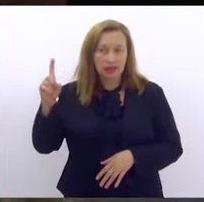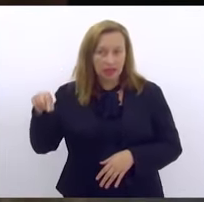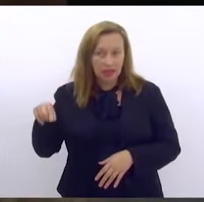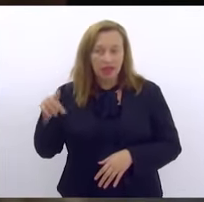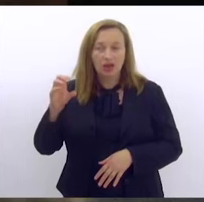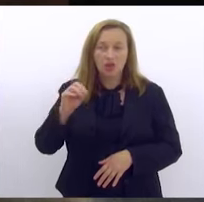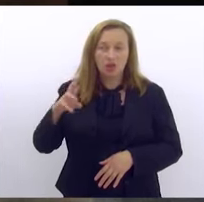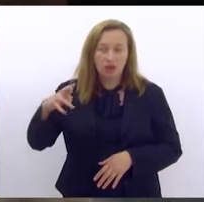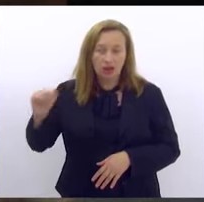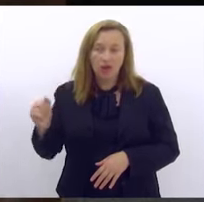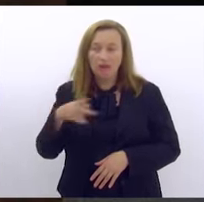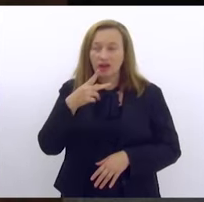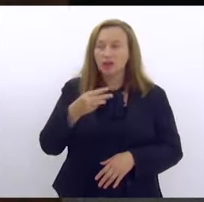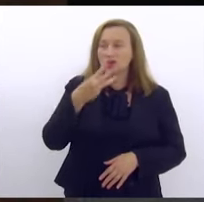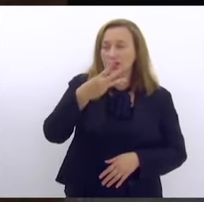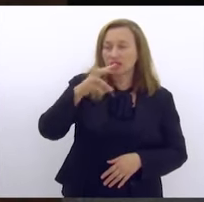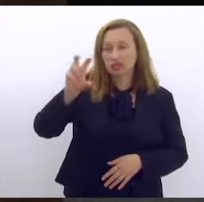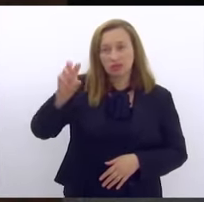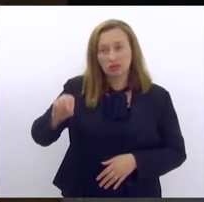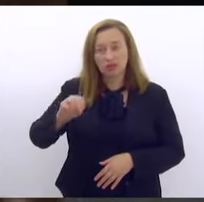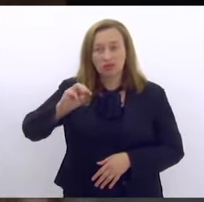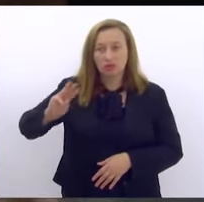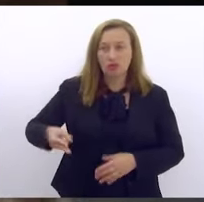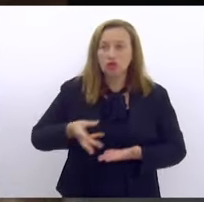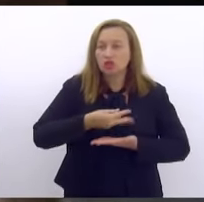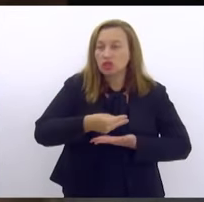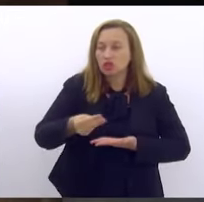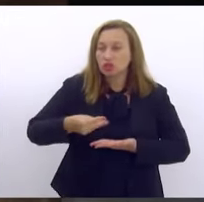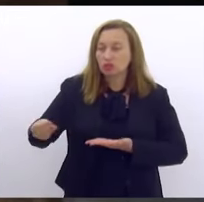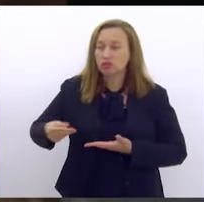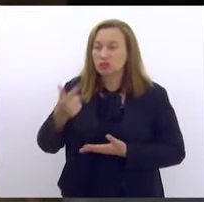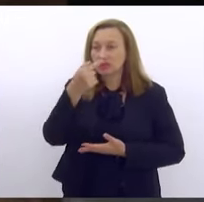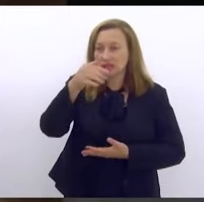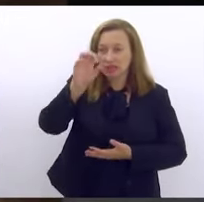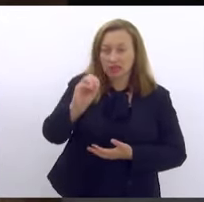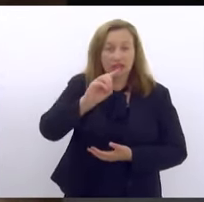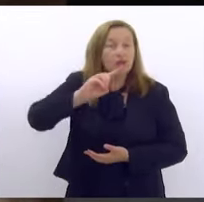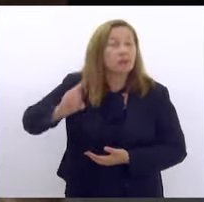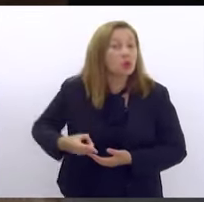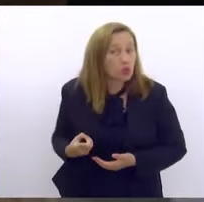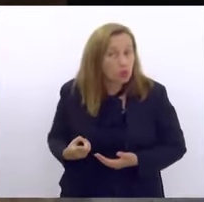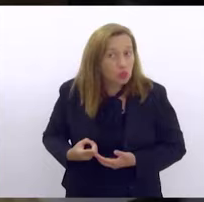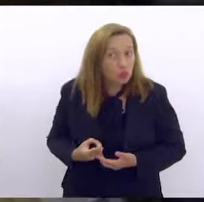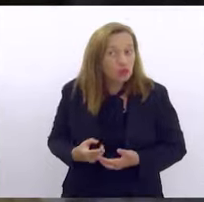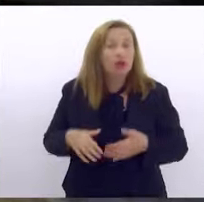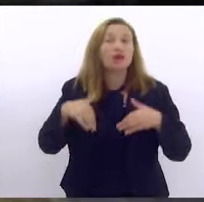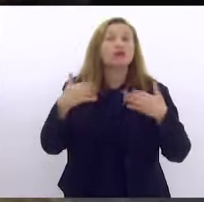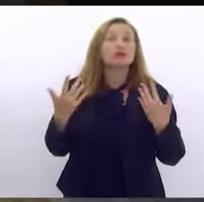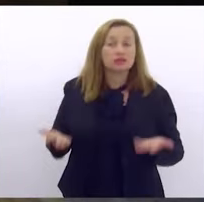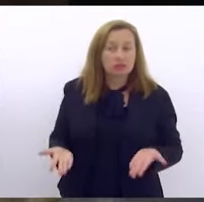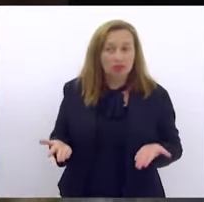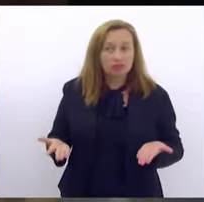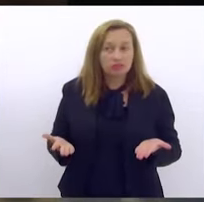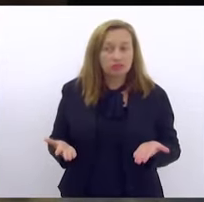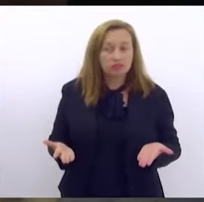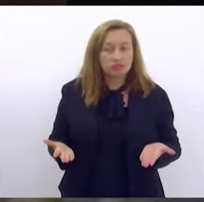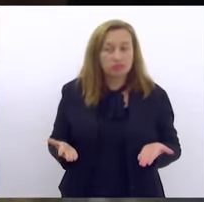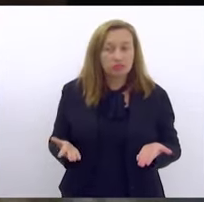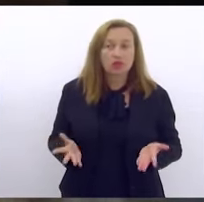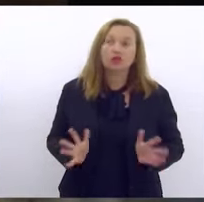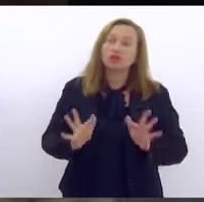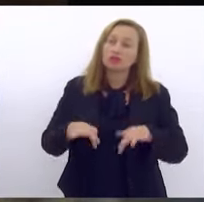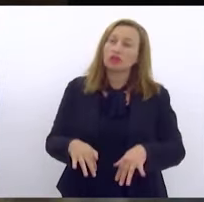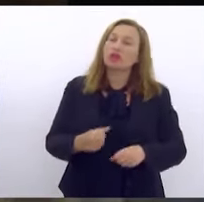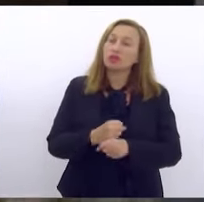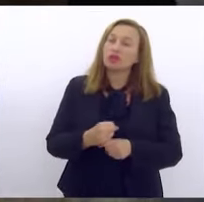350 milhões distribuídos por 70 mil. Então, é claro que em final de ano,